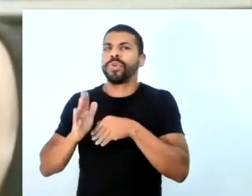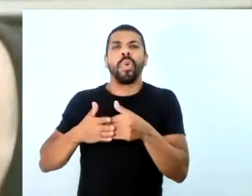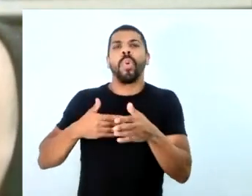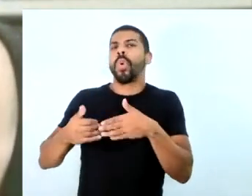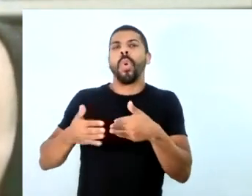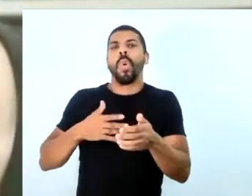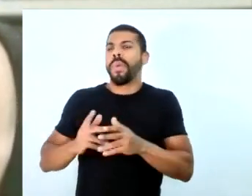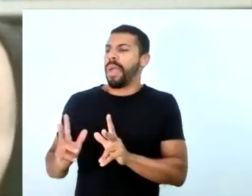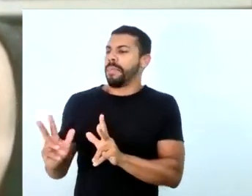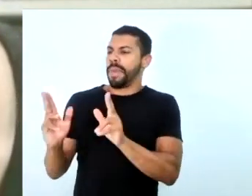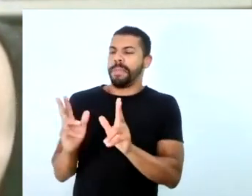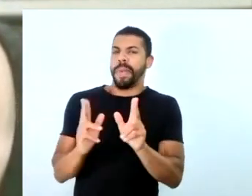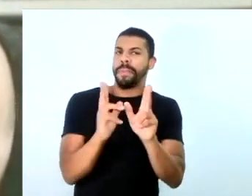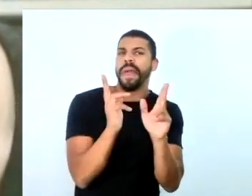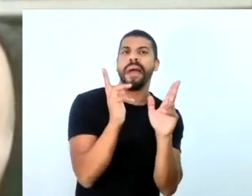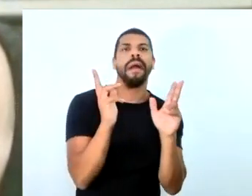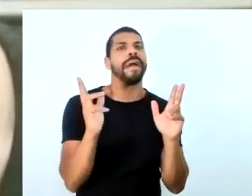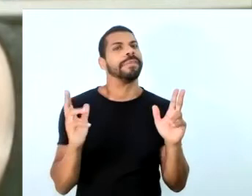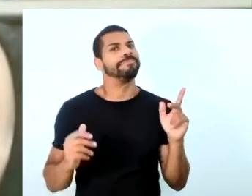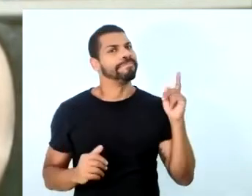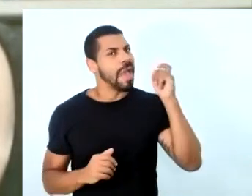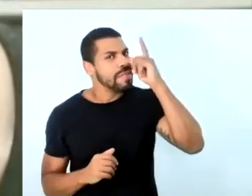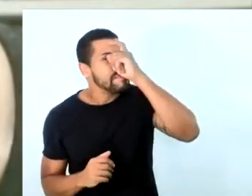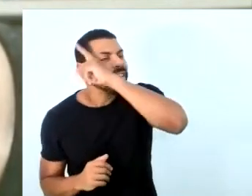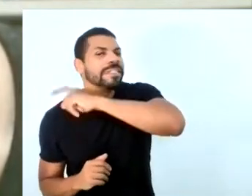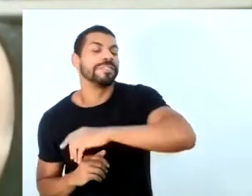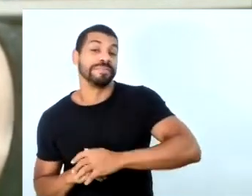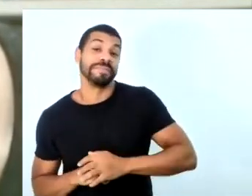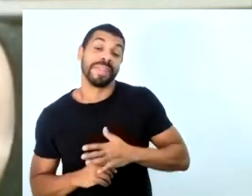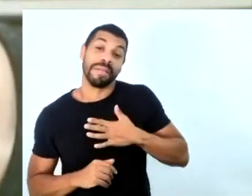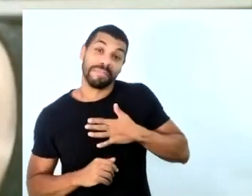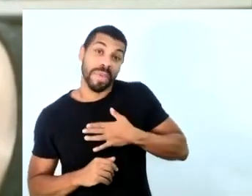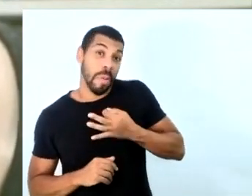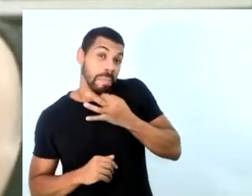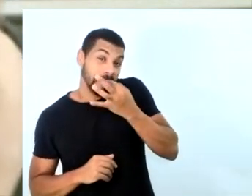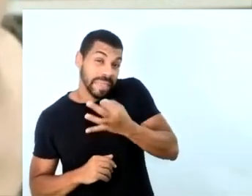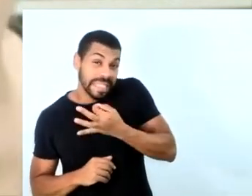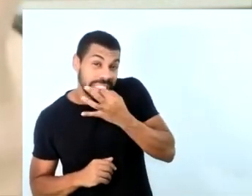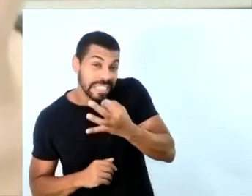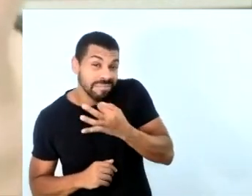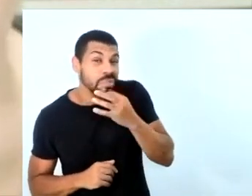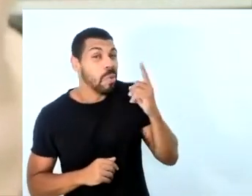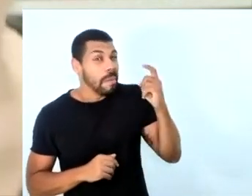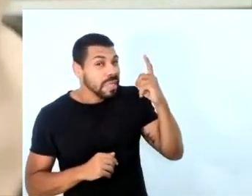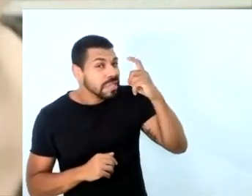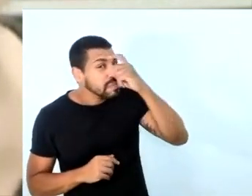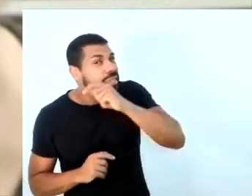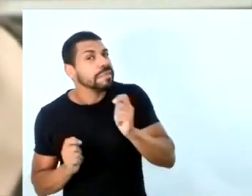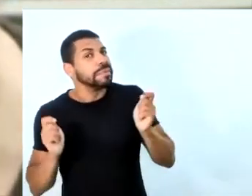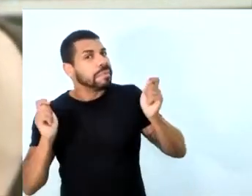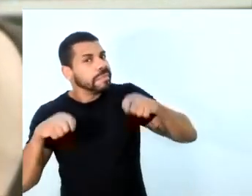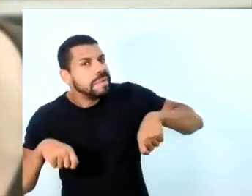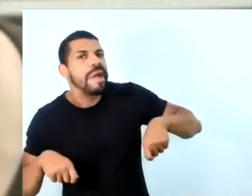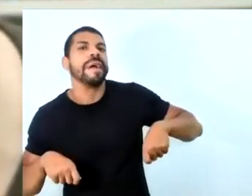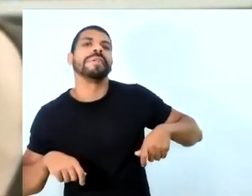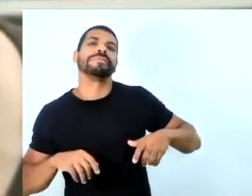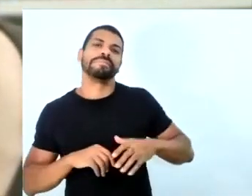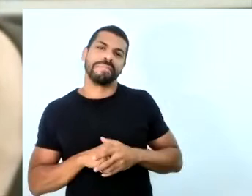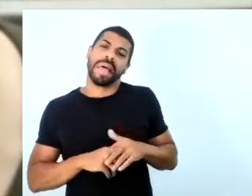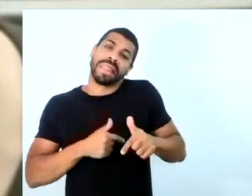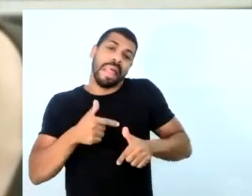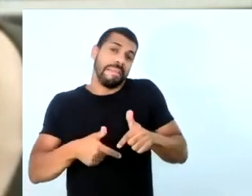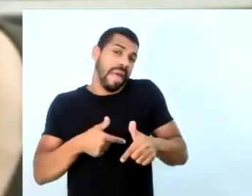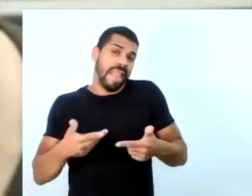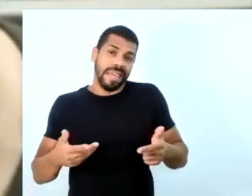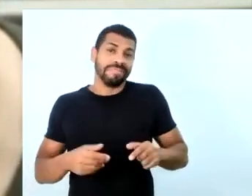qualquer ilha de edição que trabalha nesse projeto. Enfim, para mim, o que sempre dificultou foi a possibilidade de ter o equipamento para